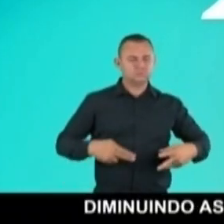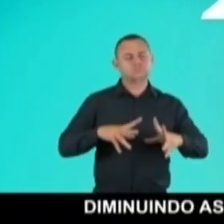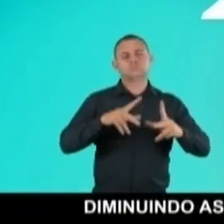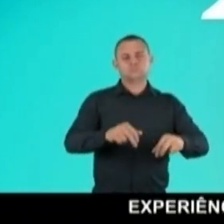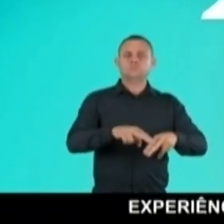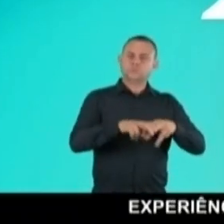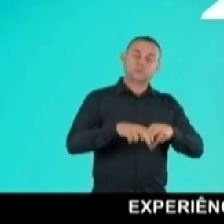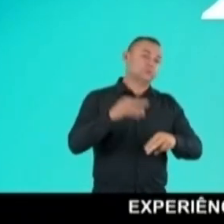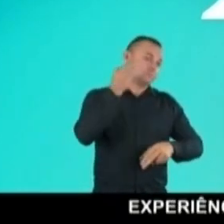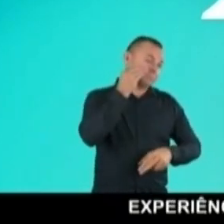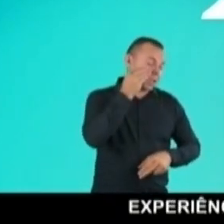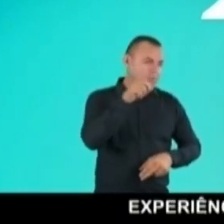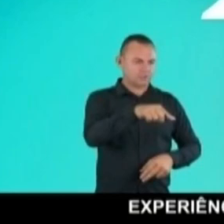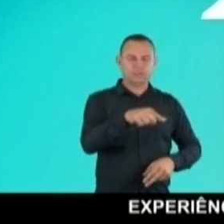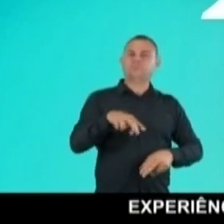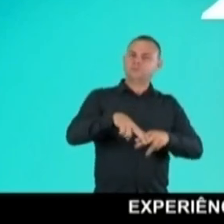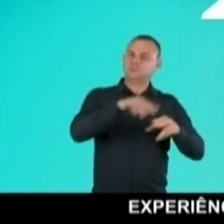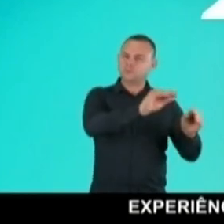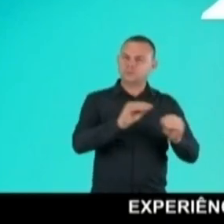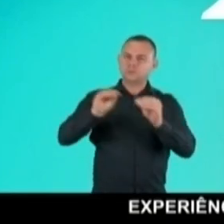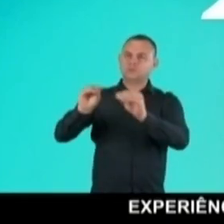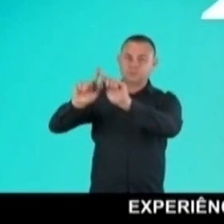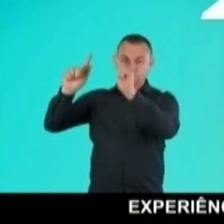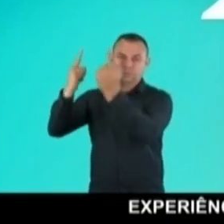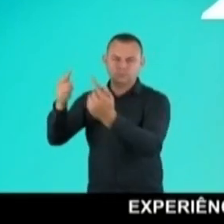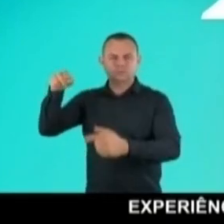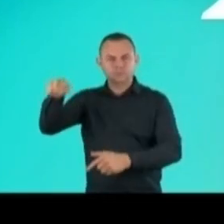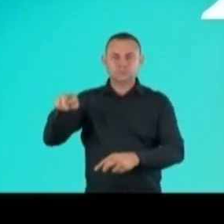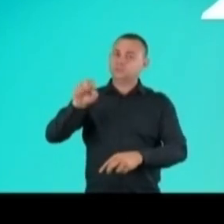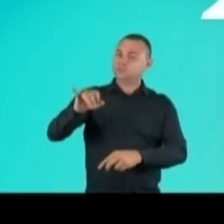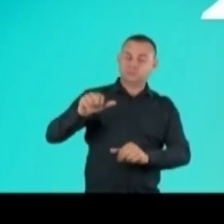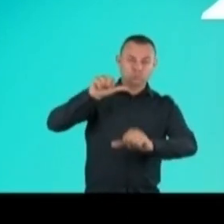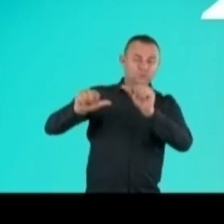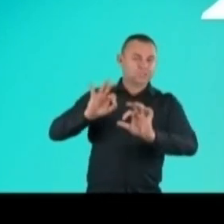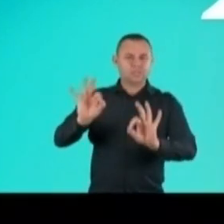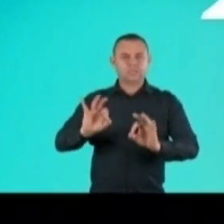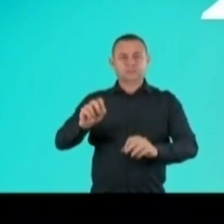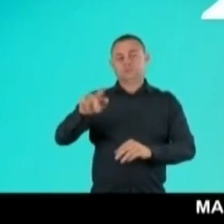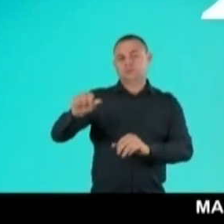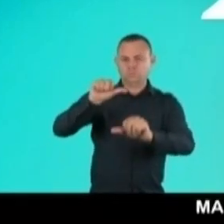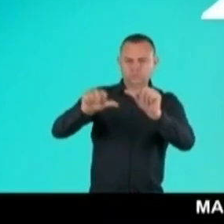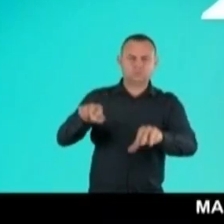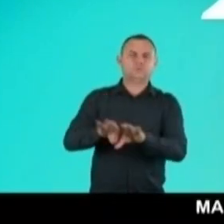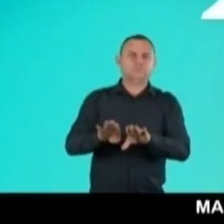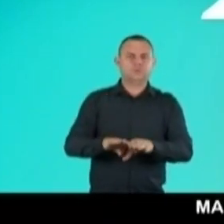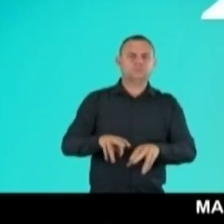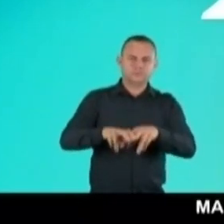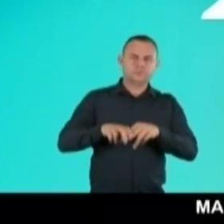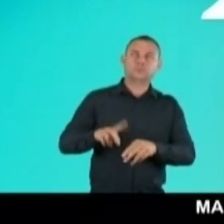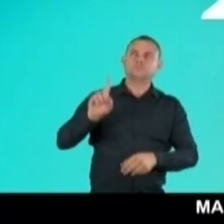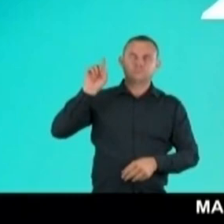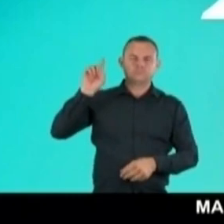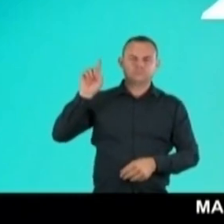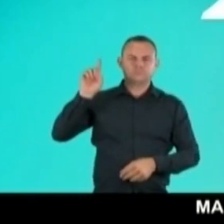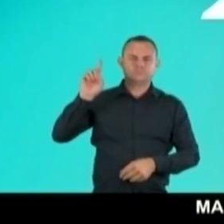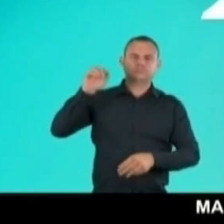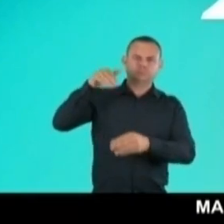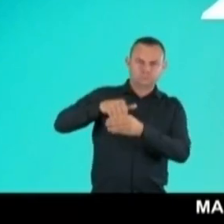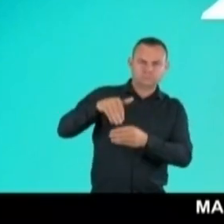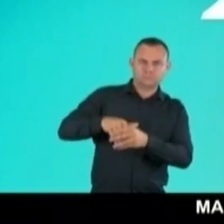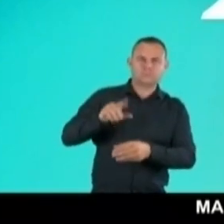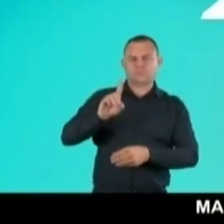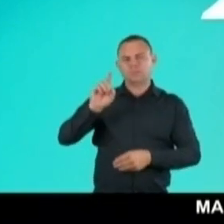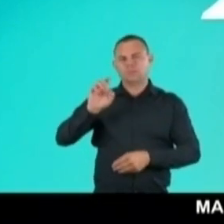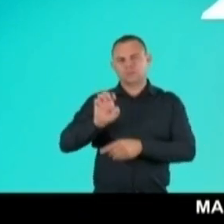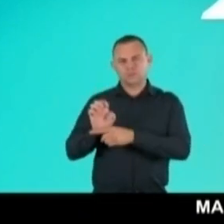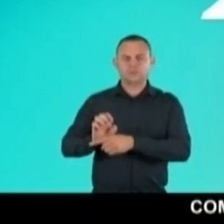cirurgias eletivas. Experiência é essa que quer levar para a Assembleia Legislativa. Nada muda se você não mudar. Marião da Saúde já.